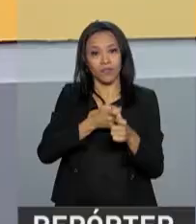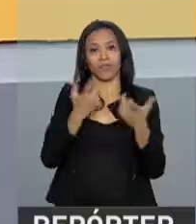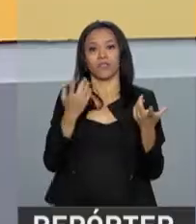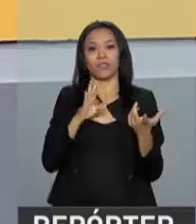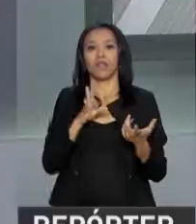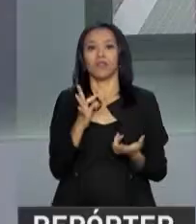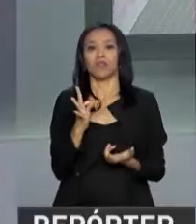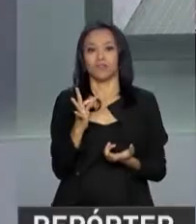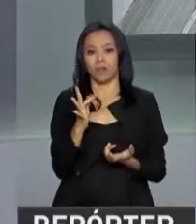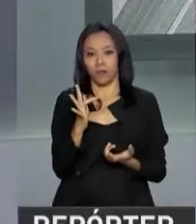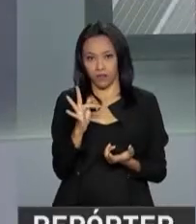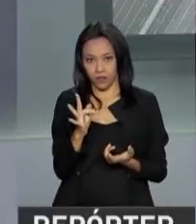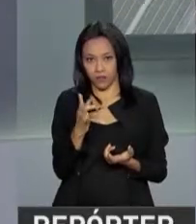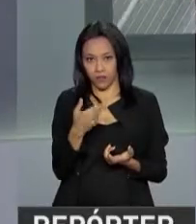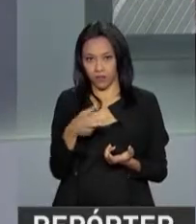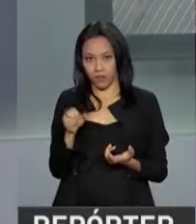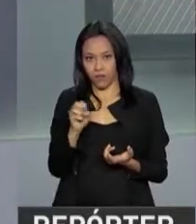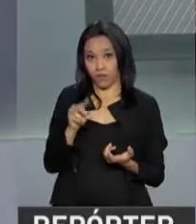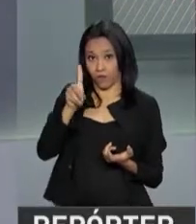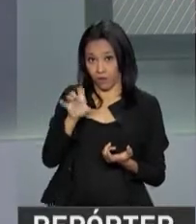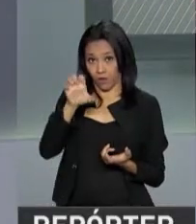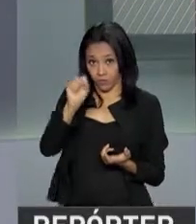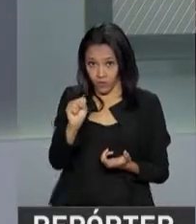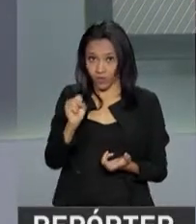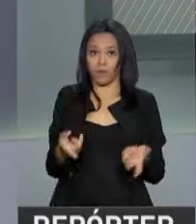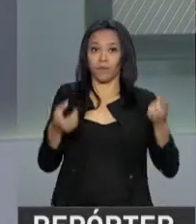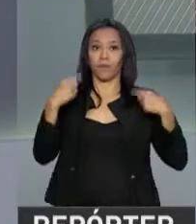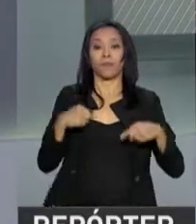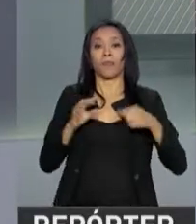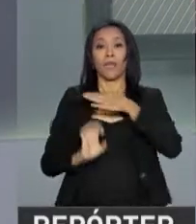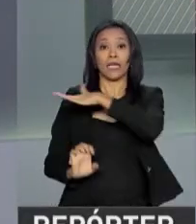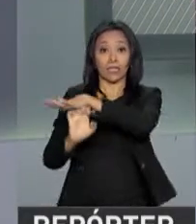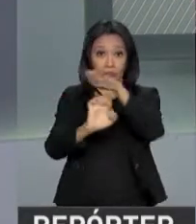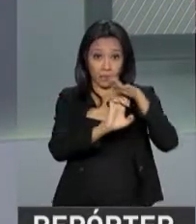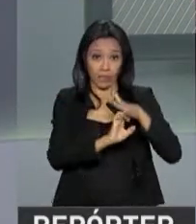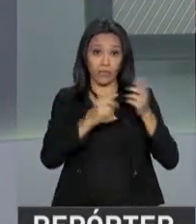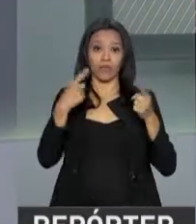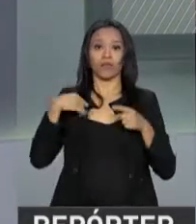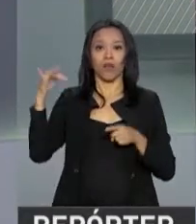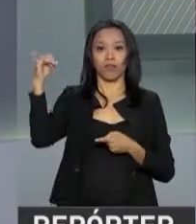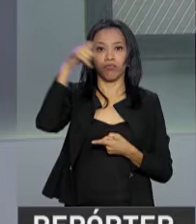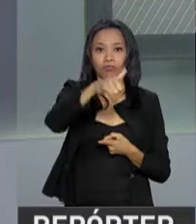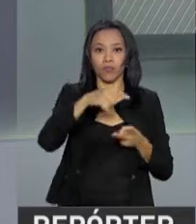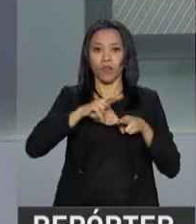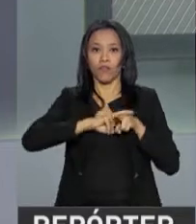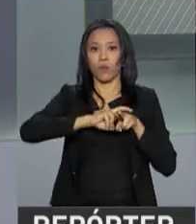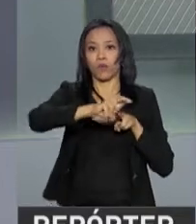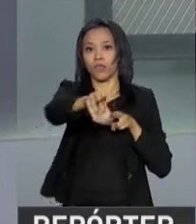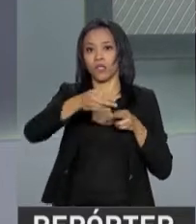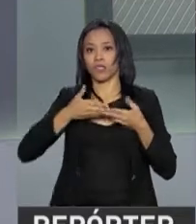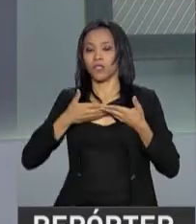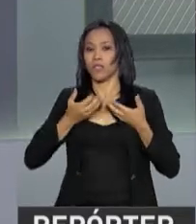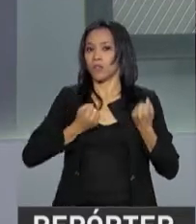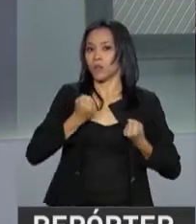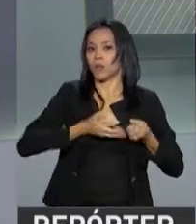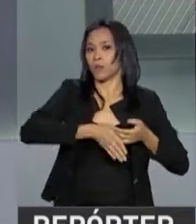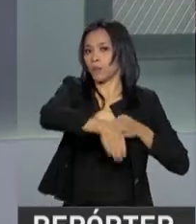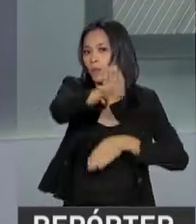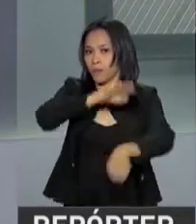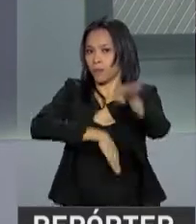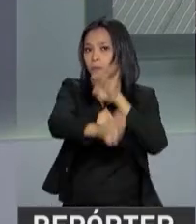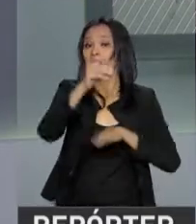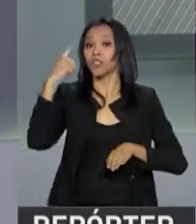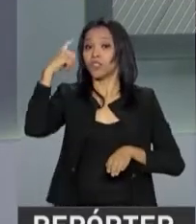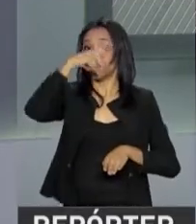fraudes as empresas concessionárias de aeroportos ferrovias e rodovias que estejam com dificuldade de